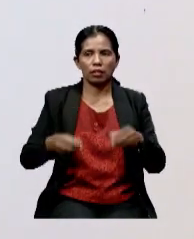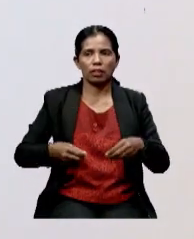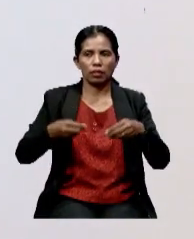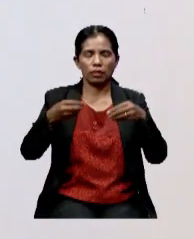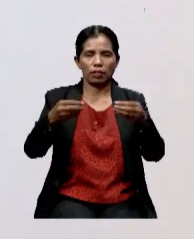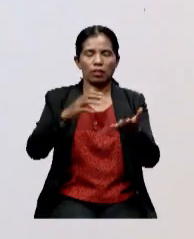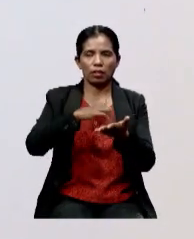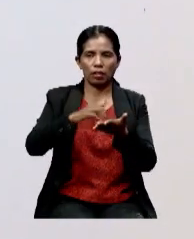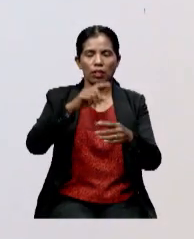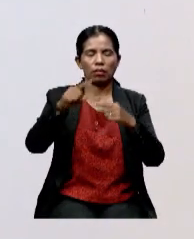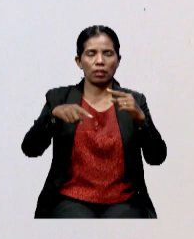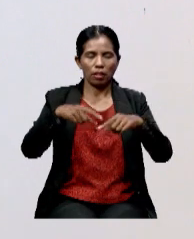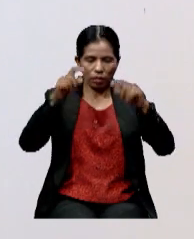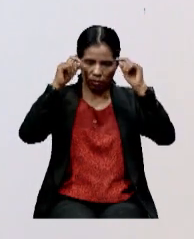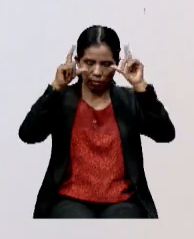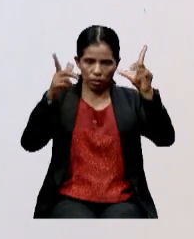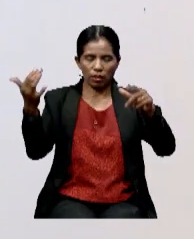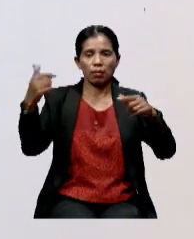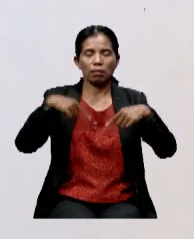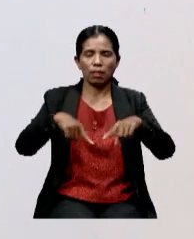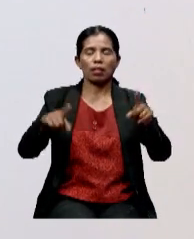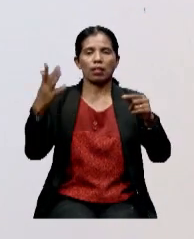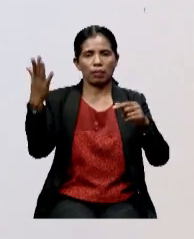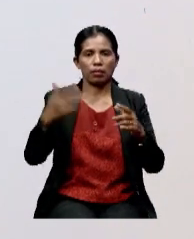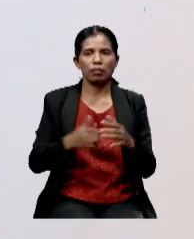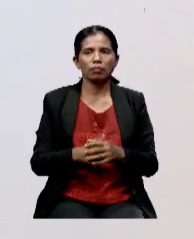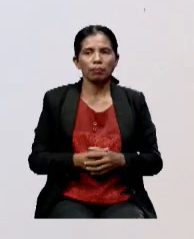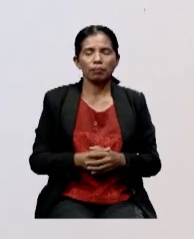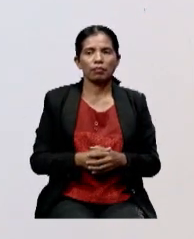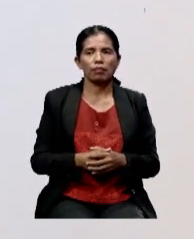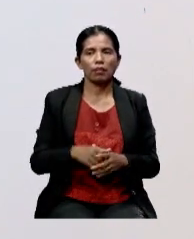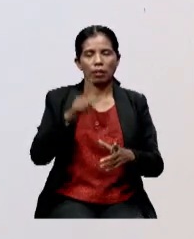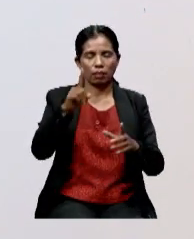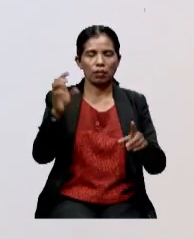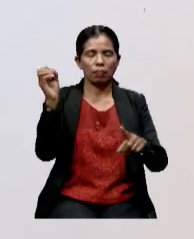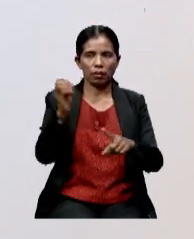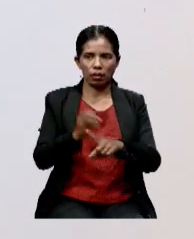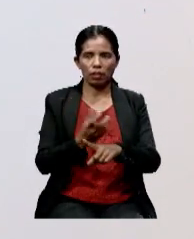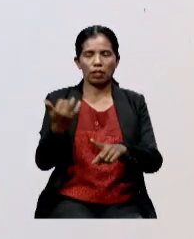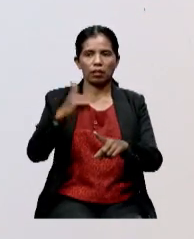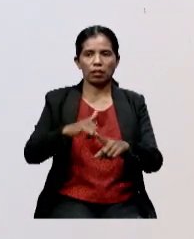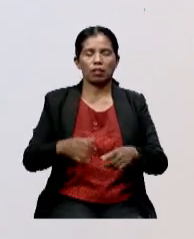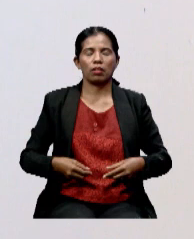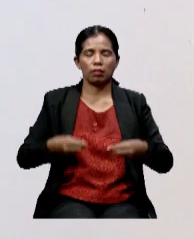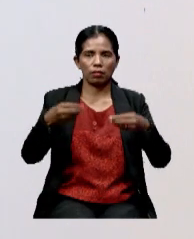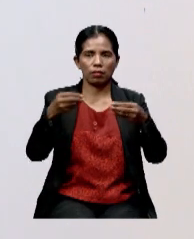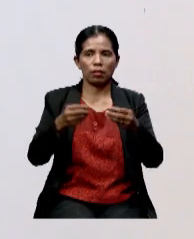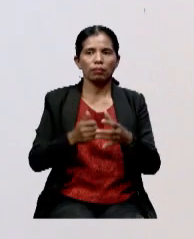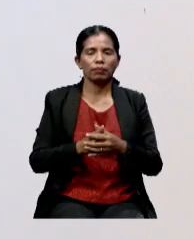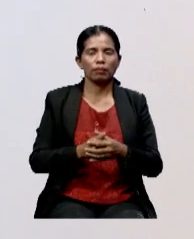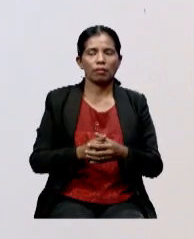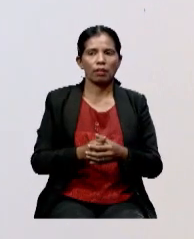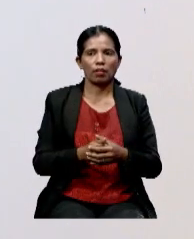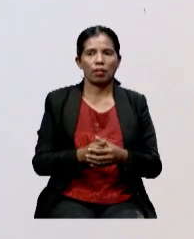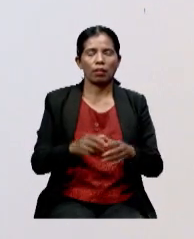ba hira timuruan sira bahe na ba ida fo ida mos oportunidade mak sira fo ne fo in primeira vez ke companhia da